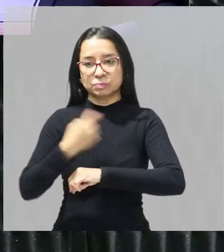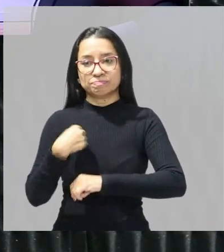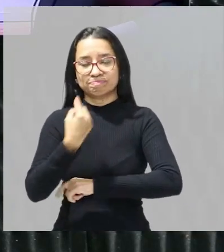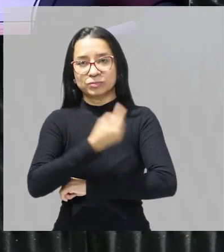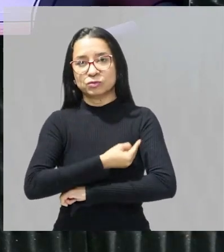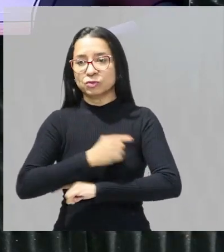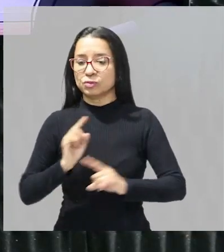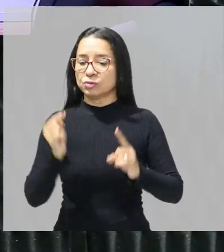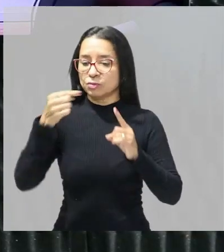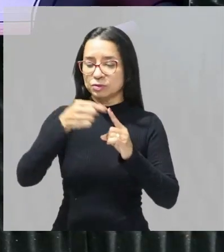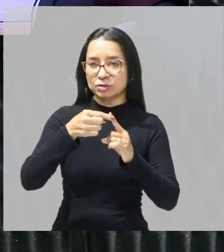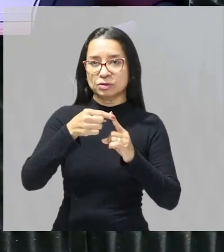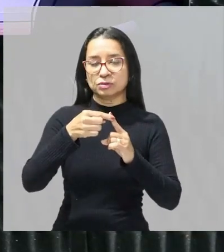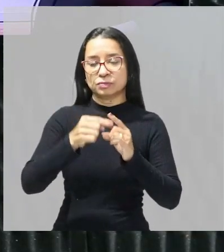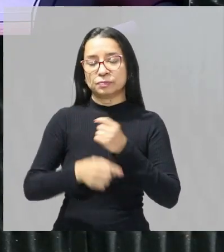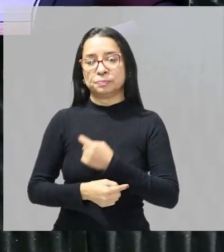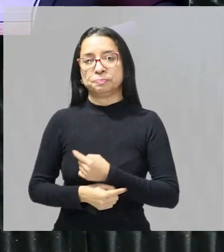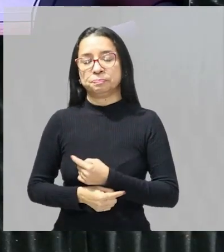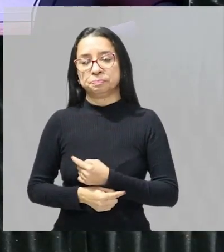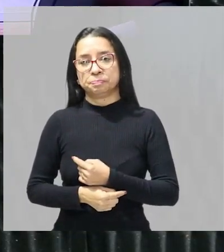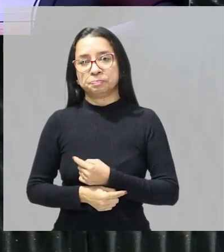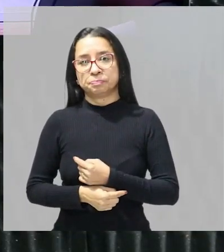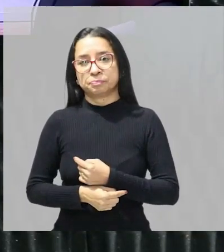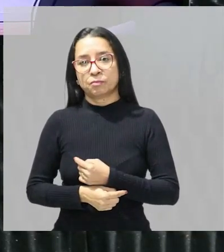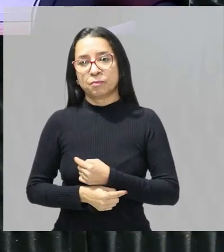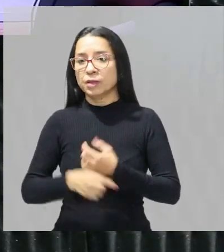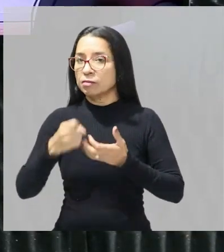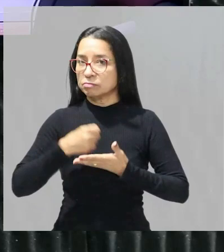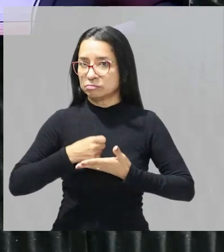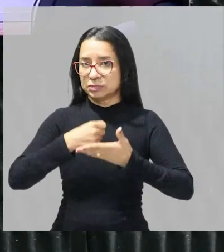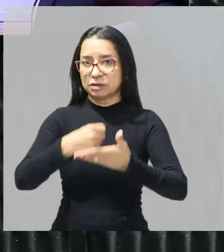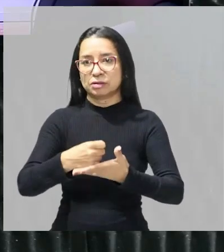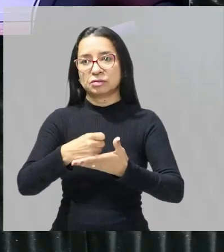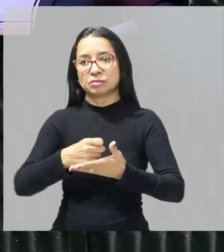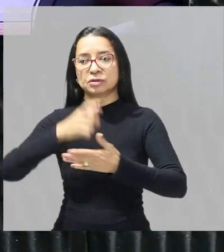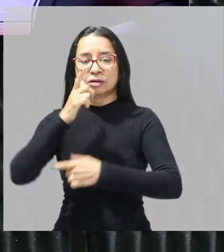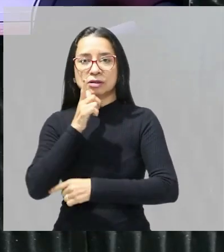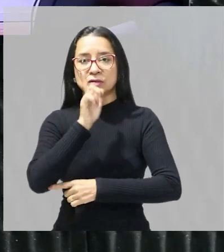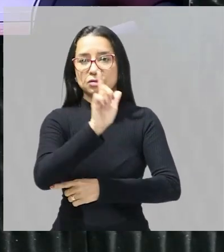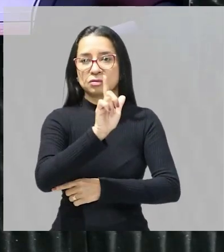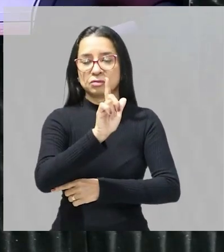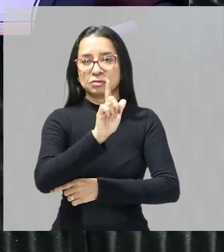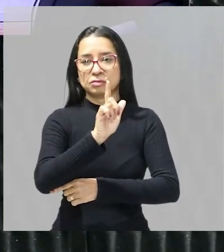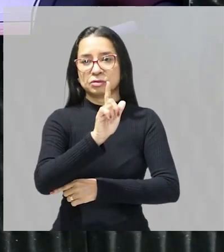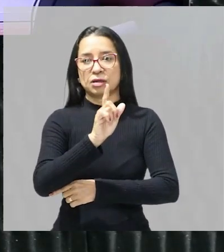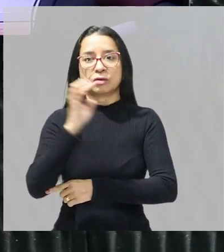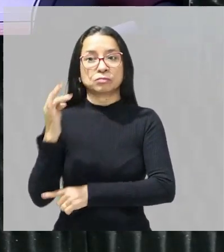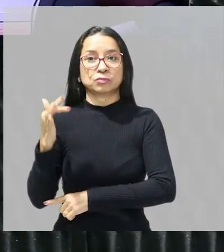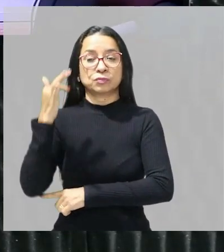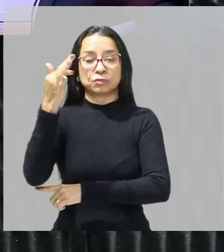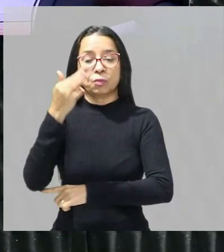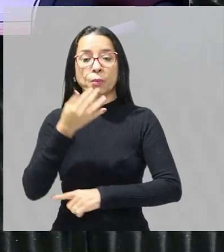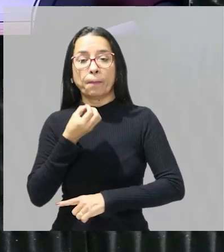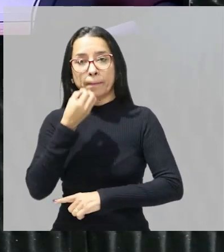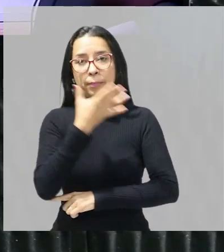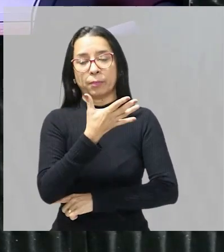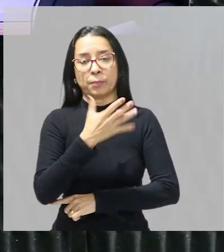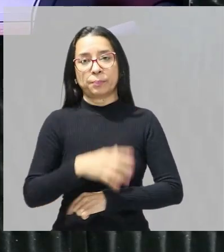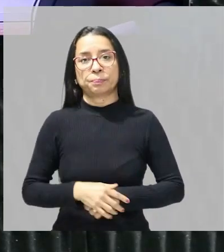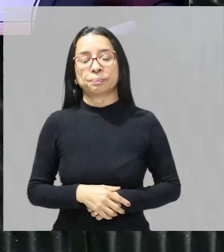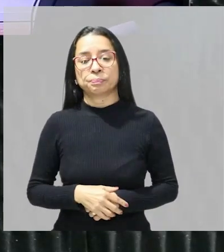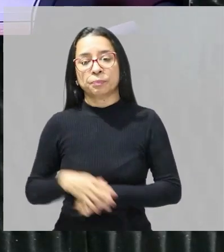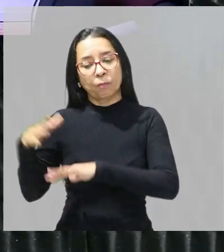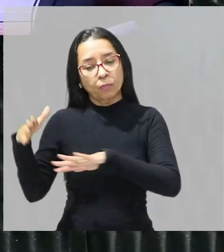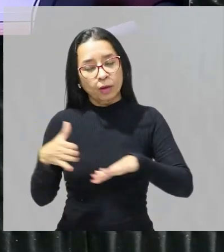função aqui, essa é a nossa meta, é o nosso objetivo, te ajudar a alcançar os teus sonhos, belezinha? E hoje, galera, nós